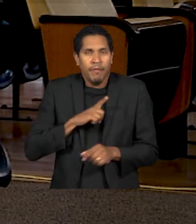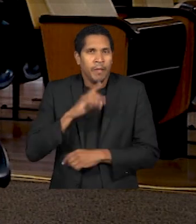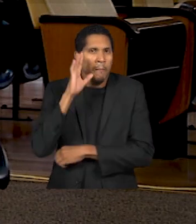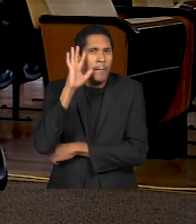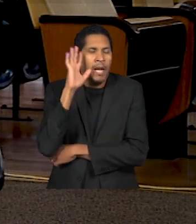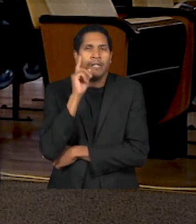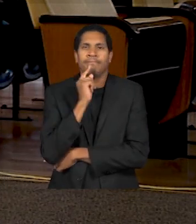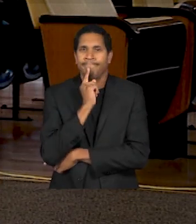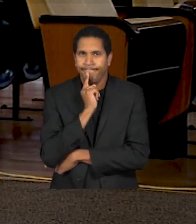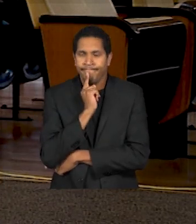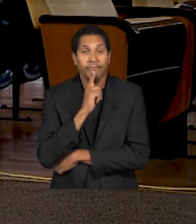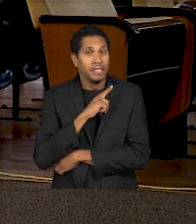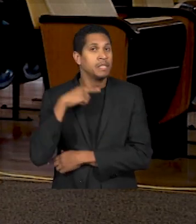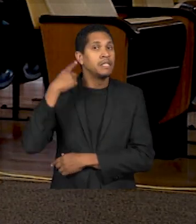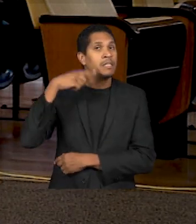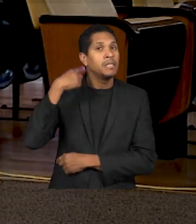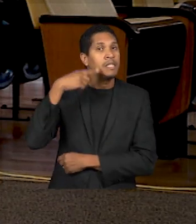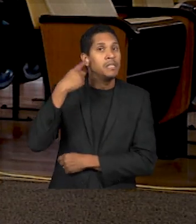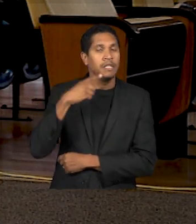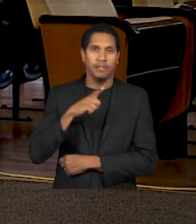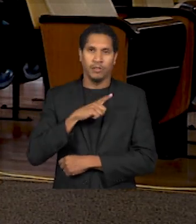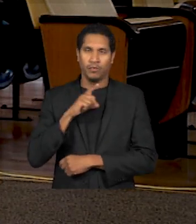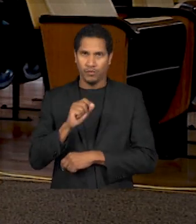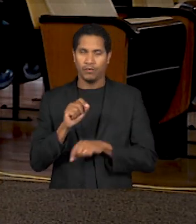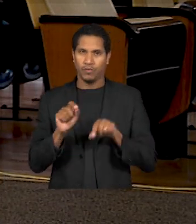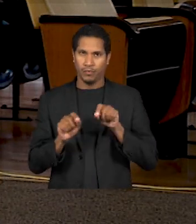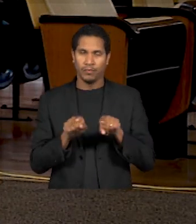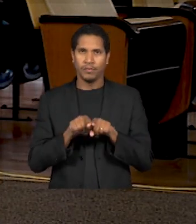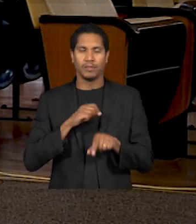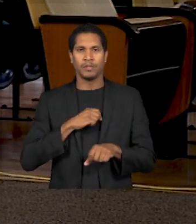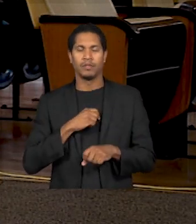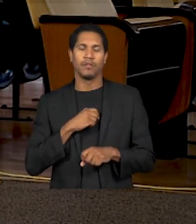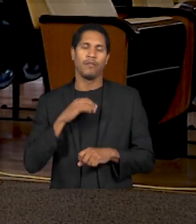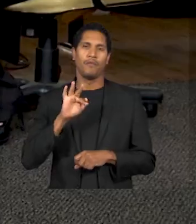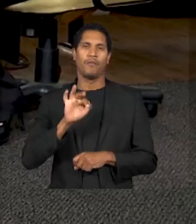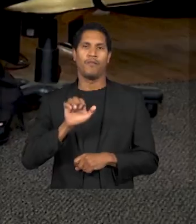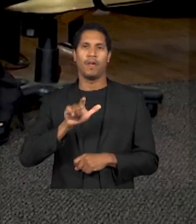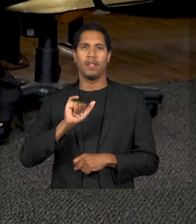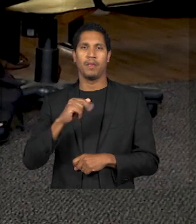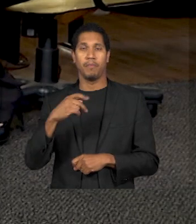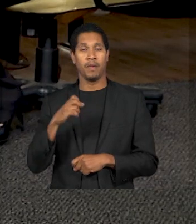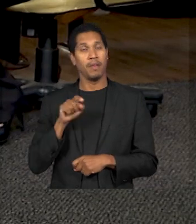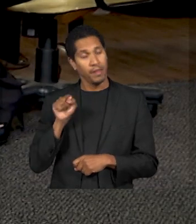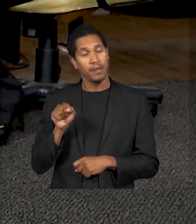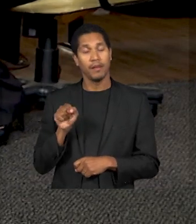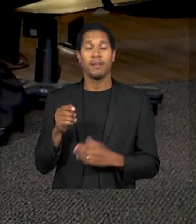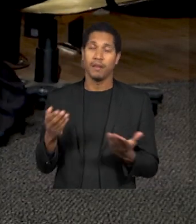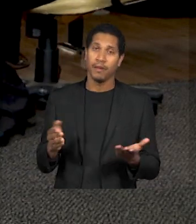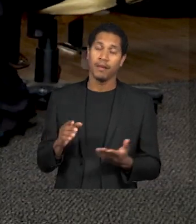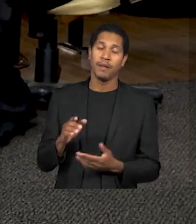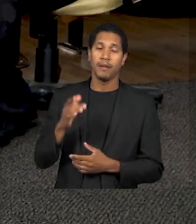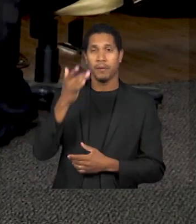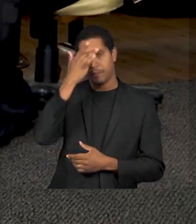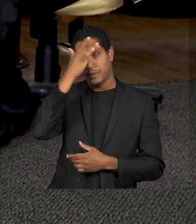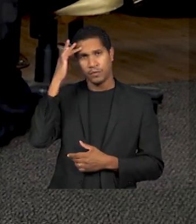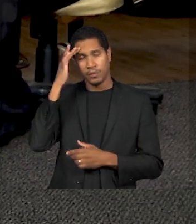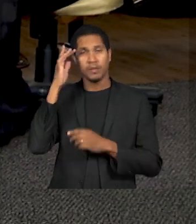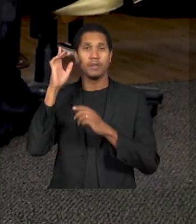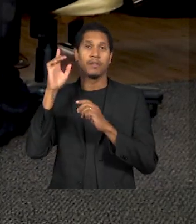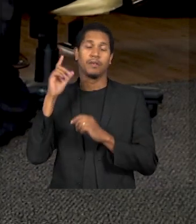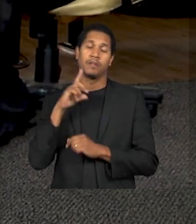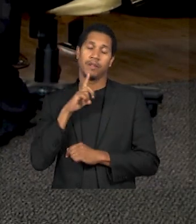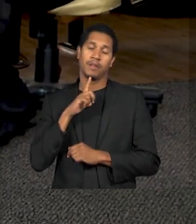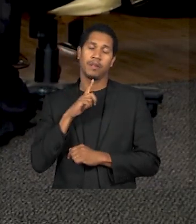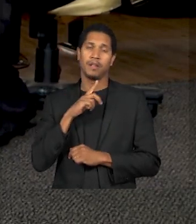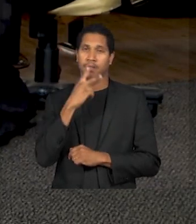Nós temos lá o nosso advogado, o nosso procurador, que é o Dr. Felipe, e ele é uma pessoa com deficiência